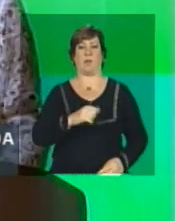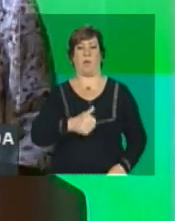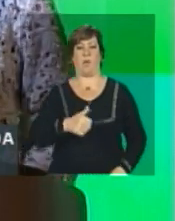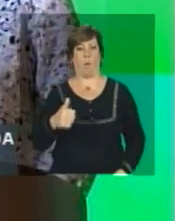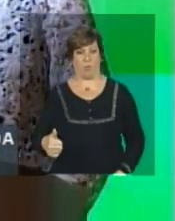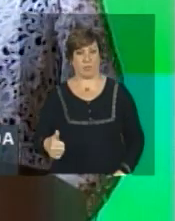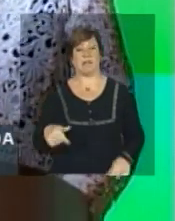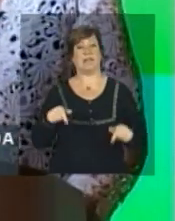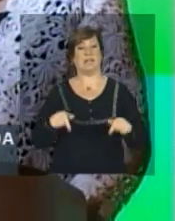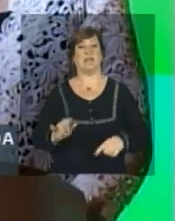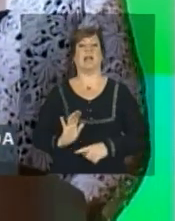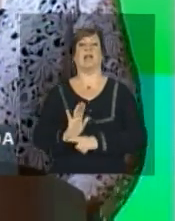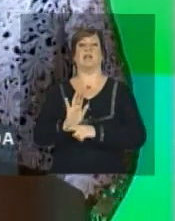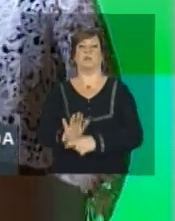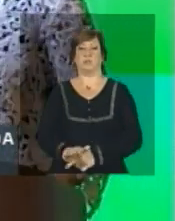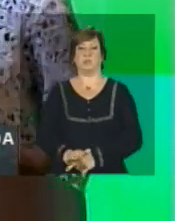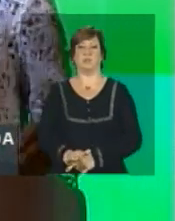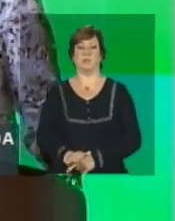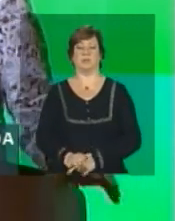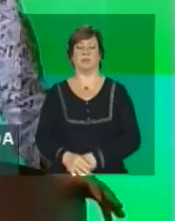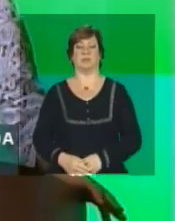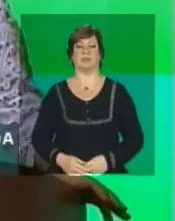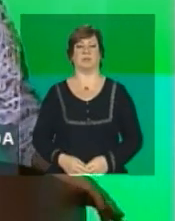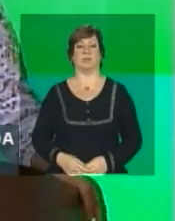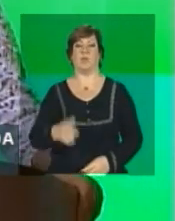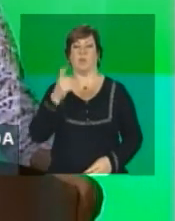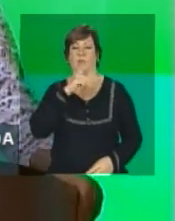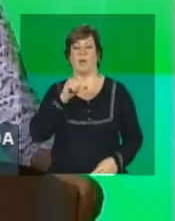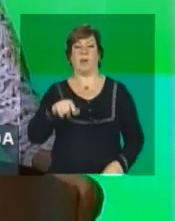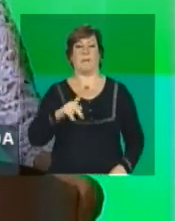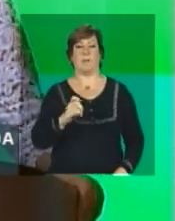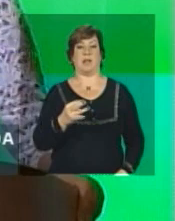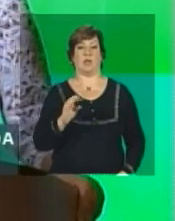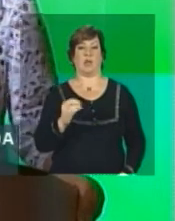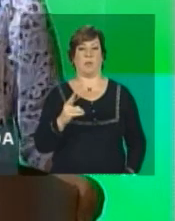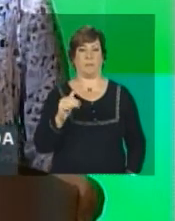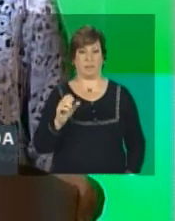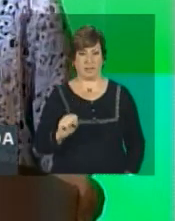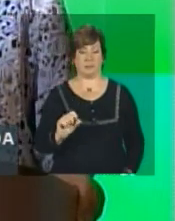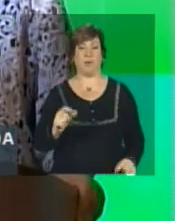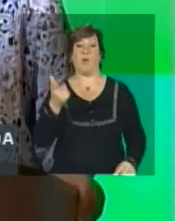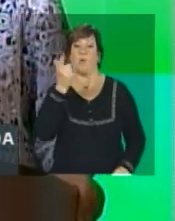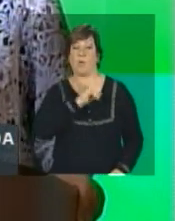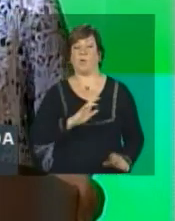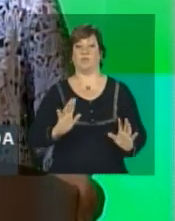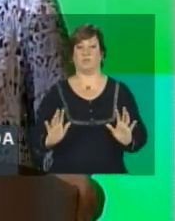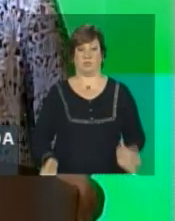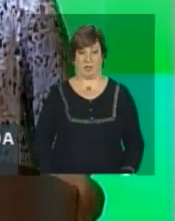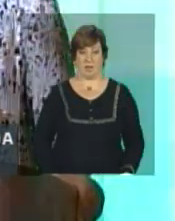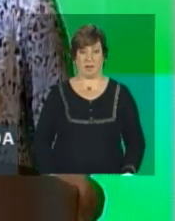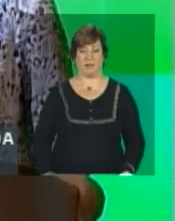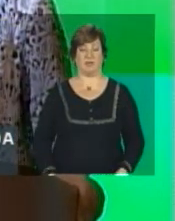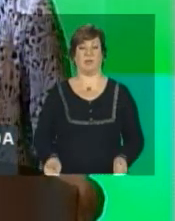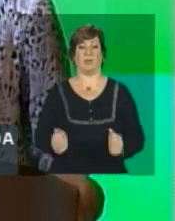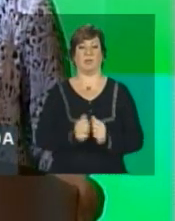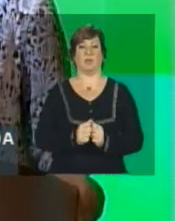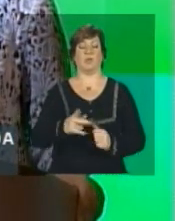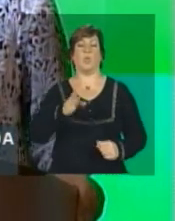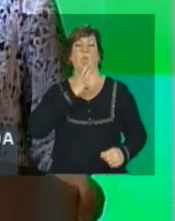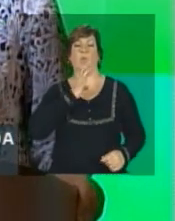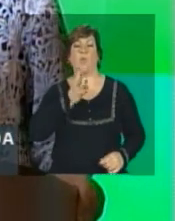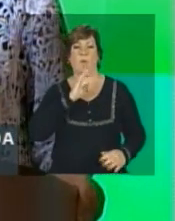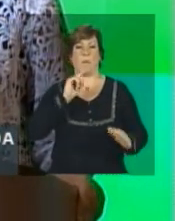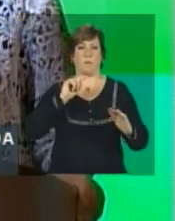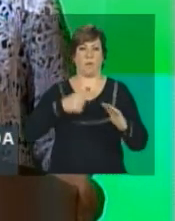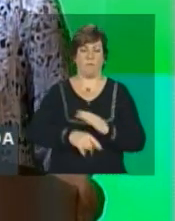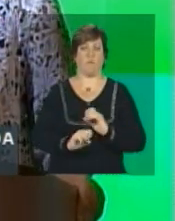permitiu que, quando a Petrobras conquistou, através do seu conhecimento e